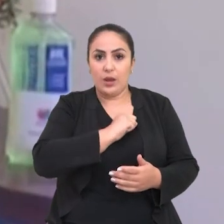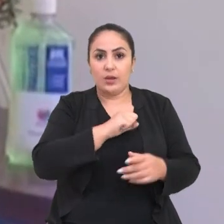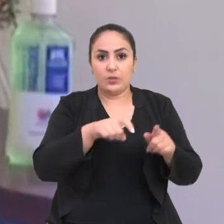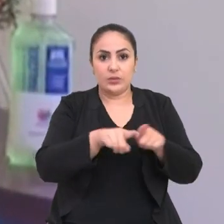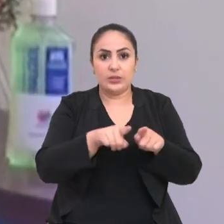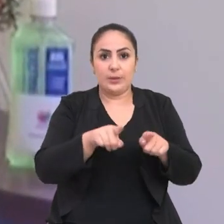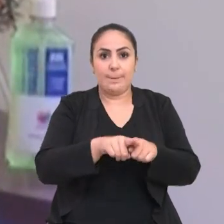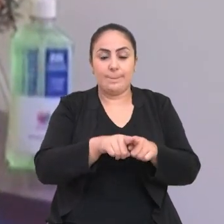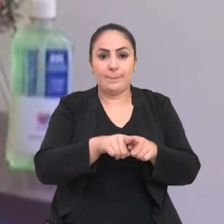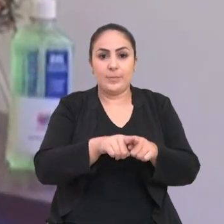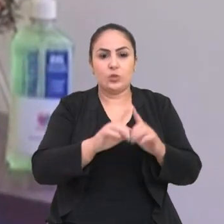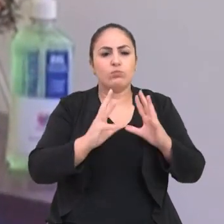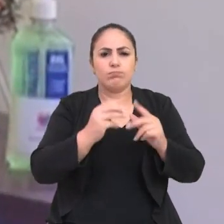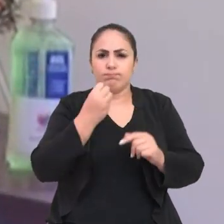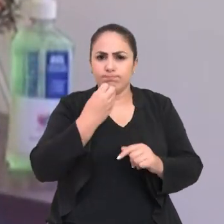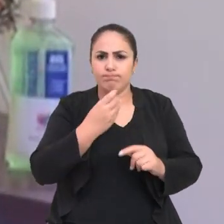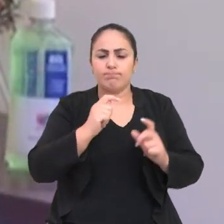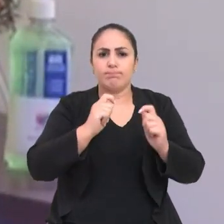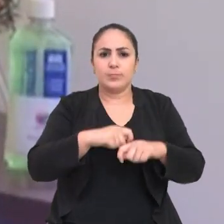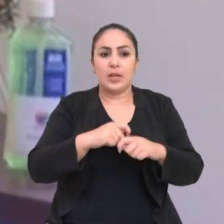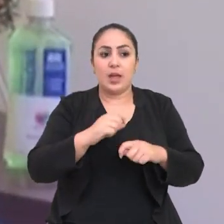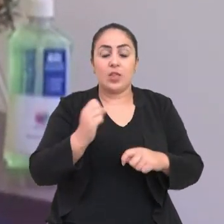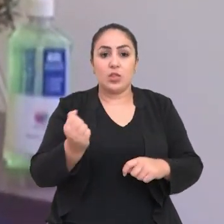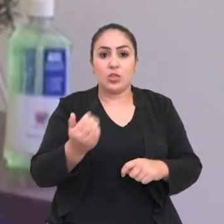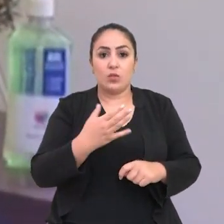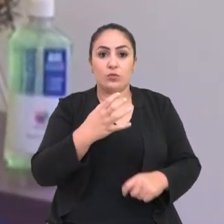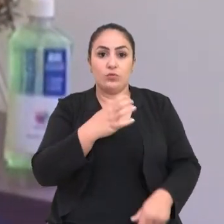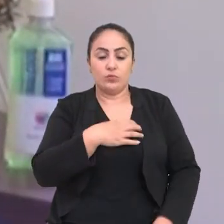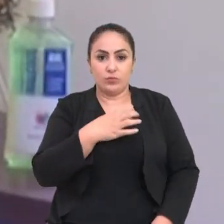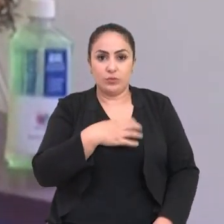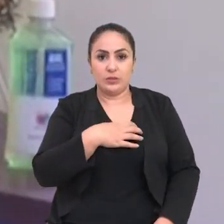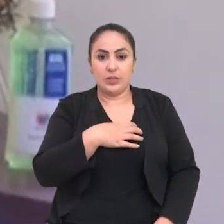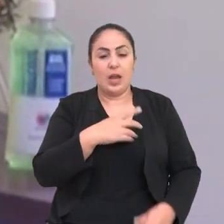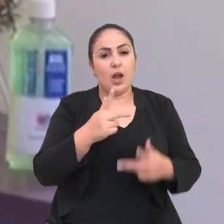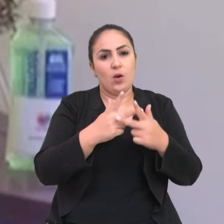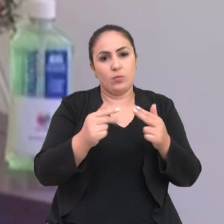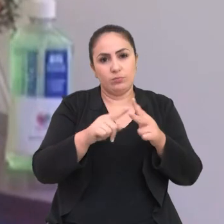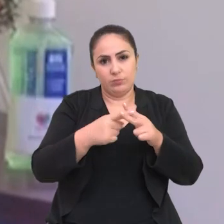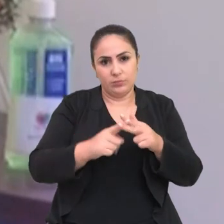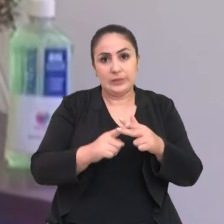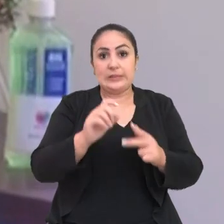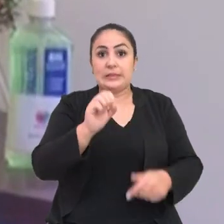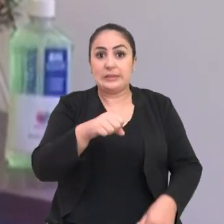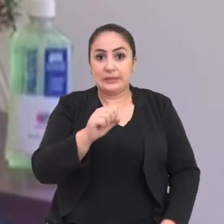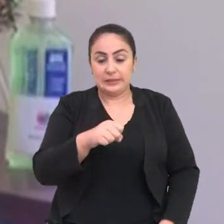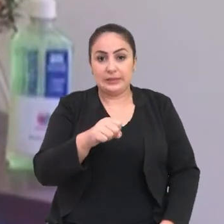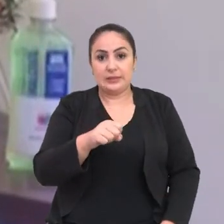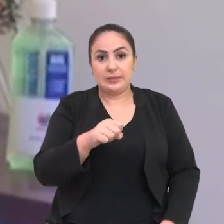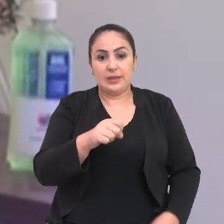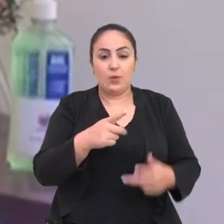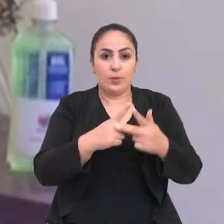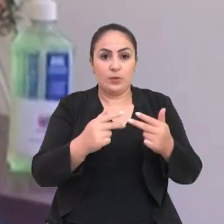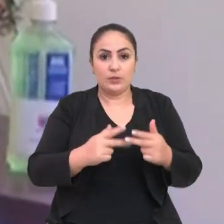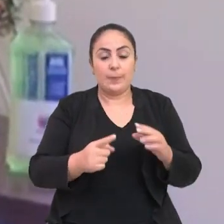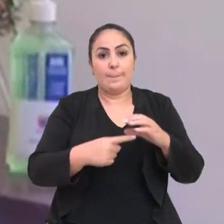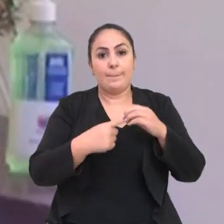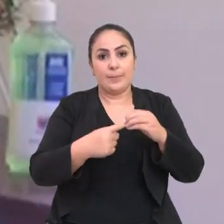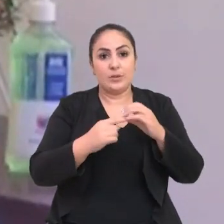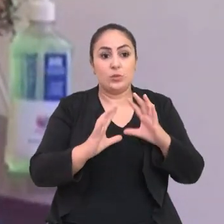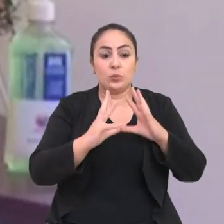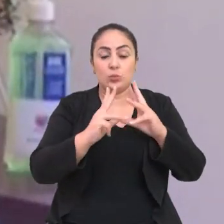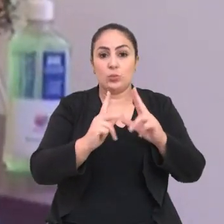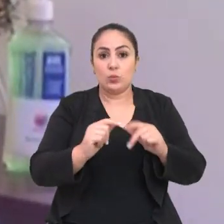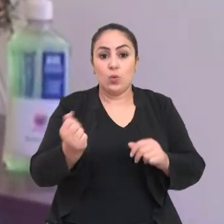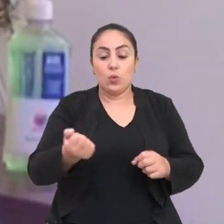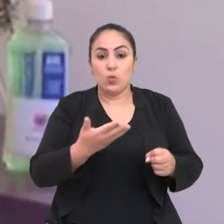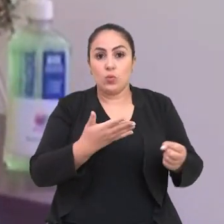crianças adoraram, foram bem adeptas à nova rotina. Alguns ajustes, sim, né,